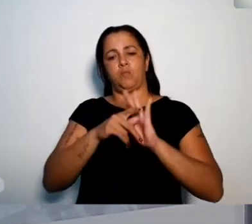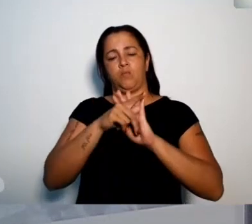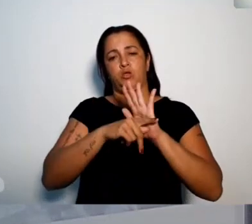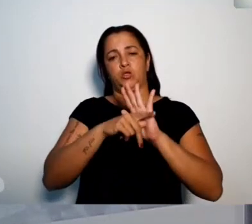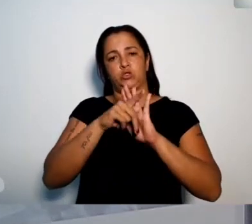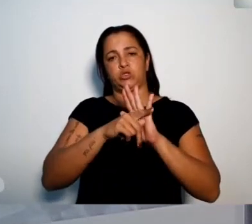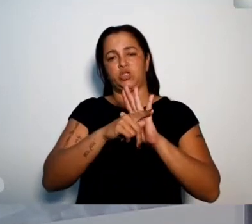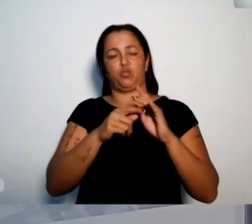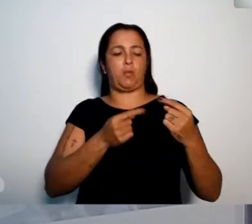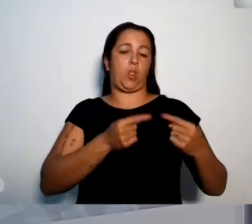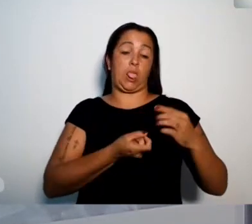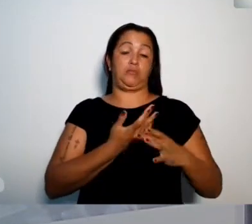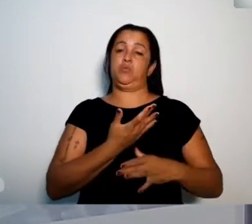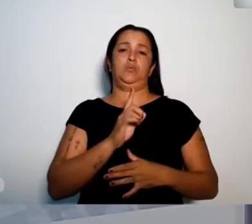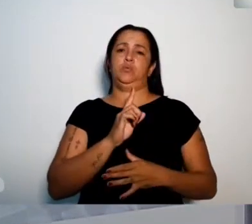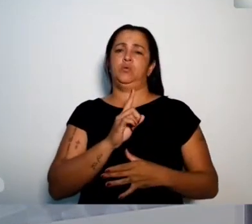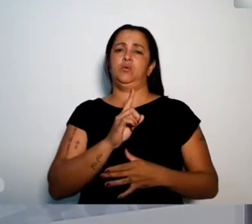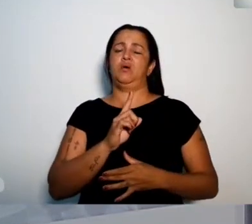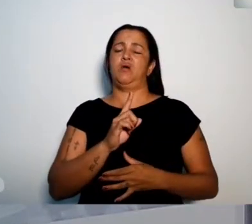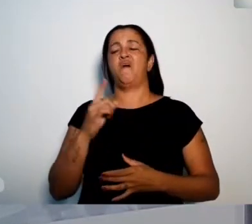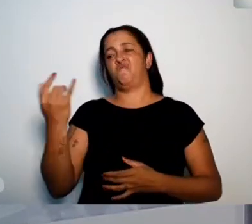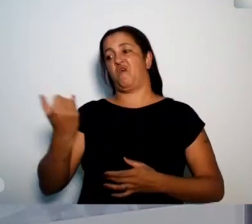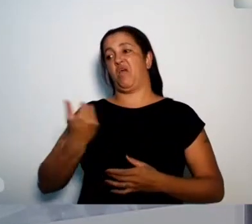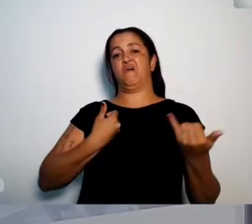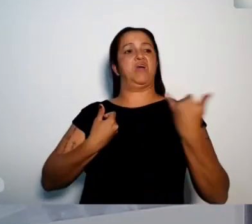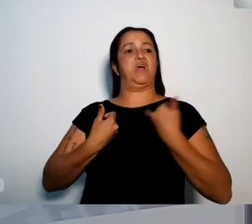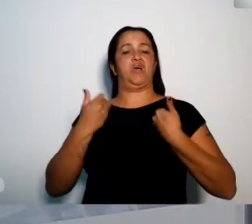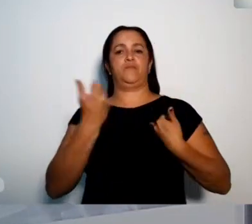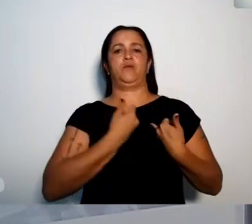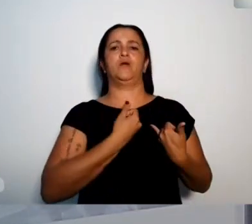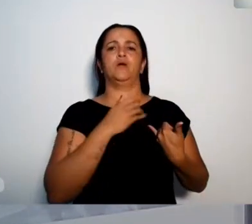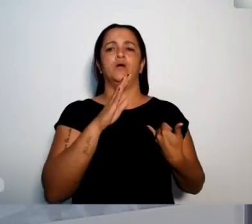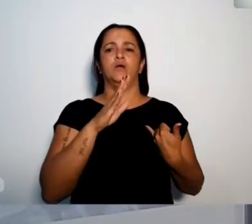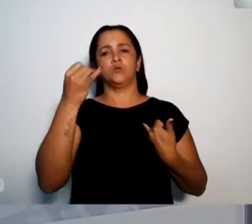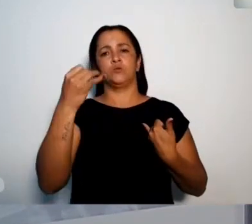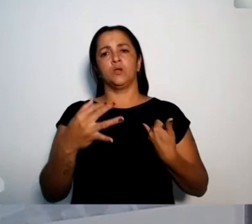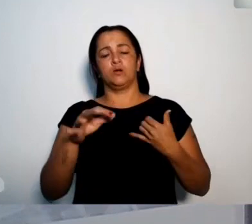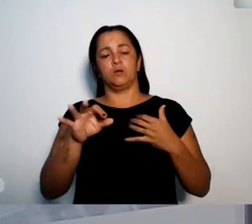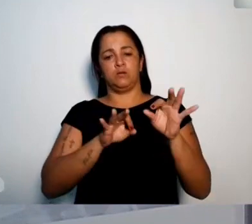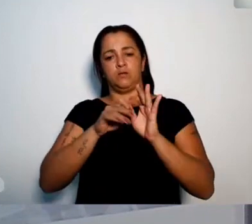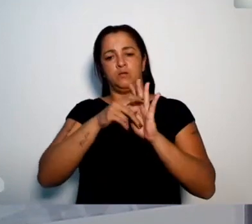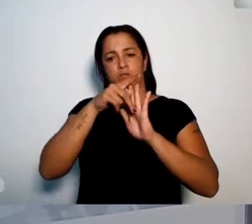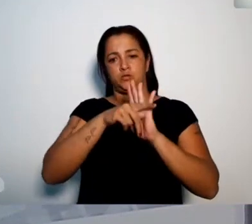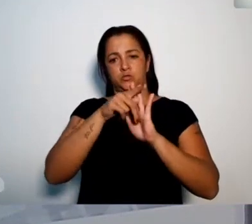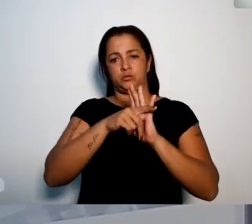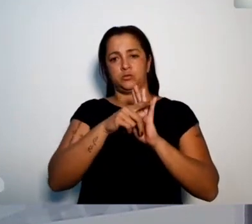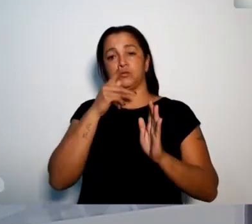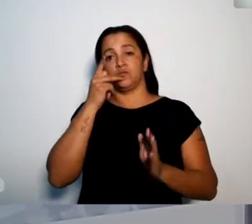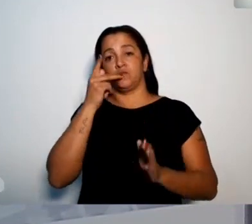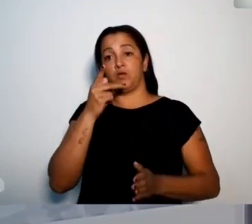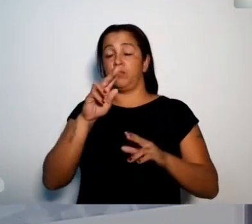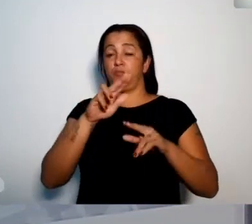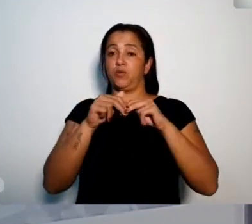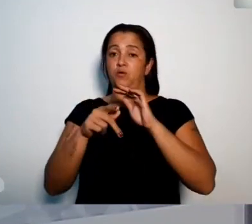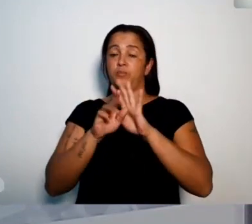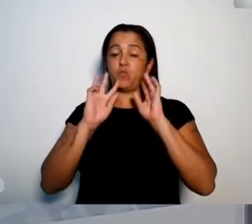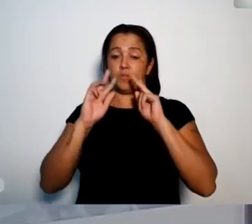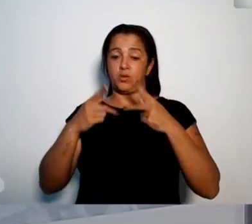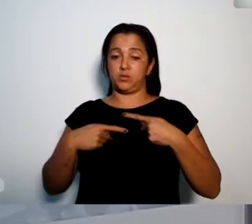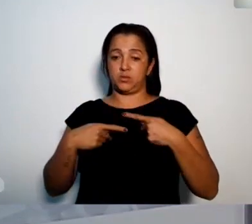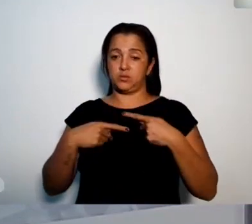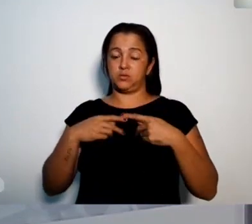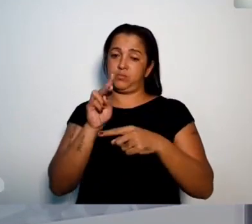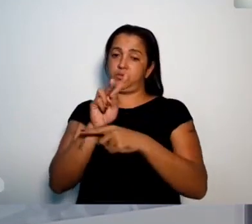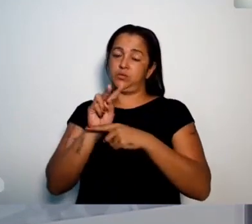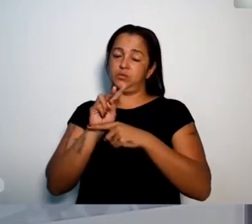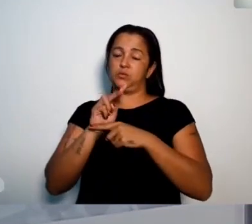foi isso que me falaram. Eu estou fazendo o projeto por uma questão de humanização e proteção dos animais também. Muito obrigado, uma boa